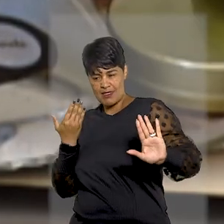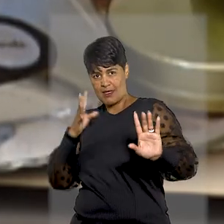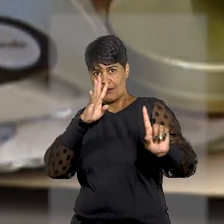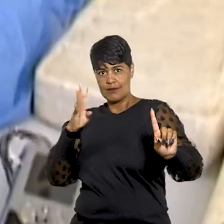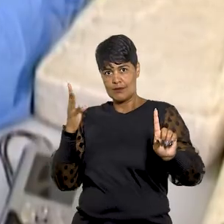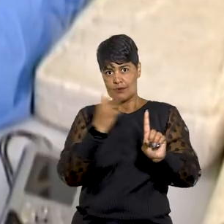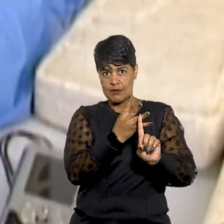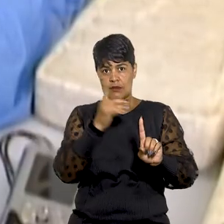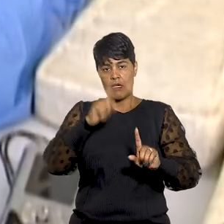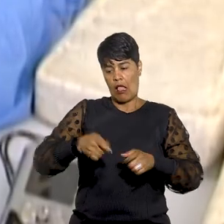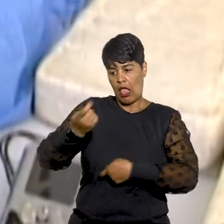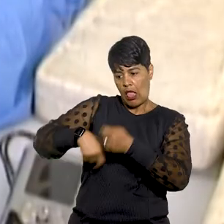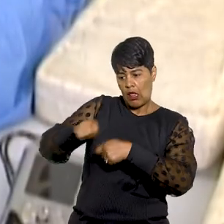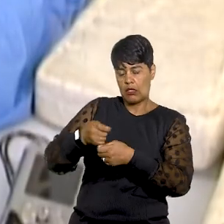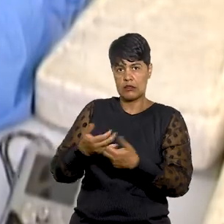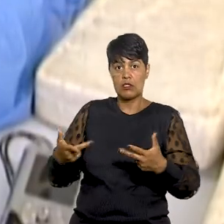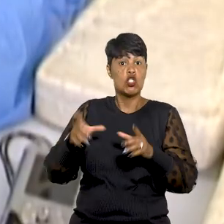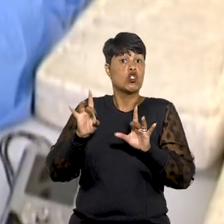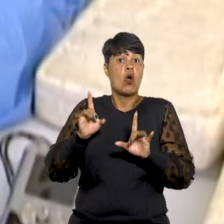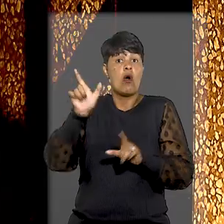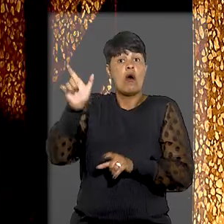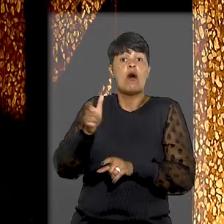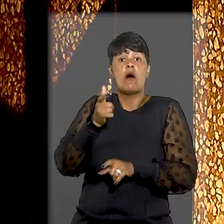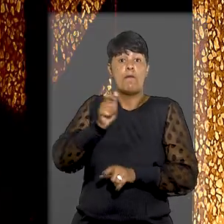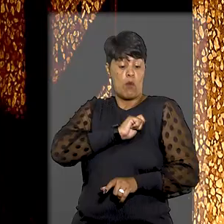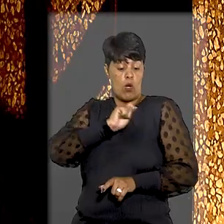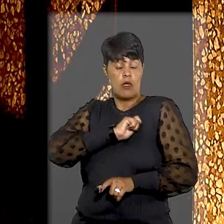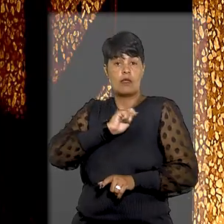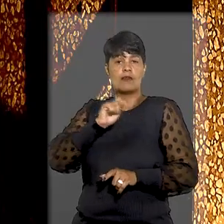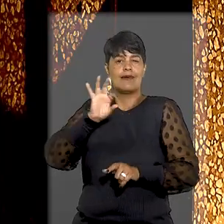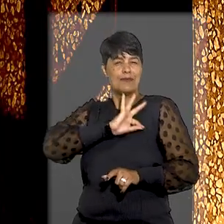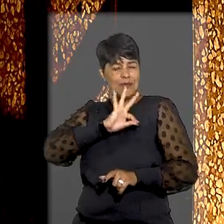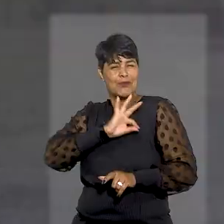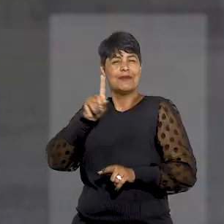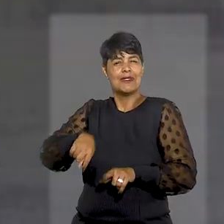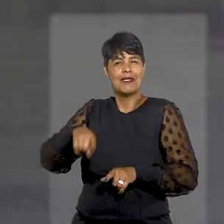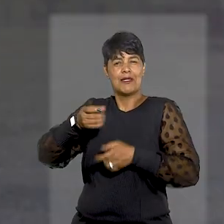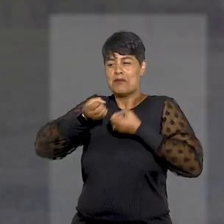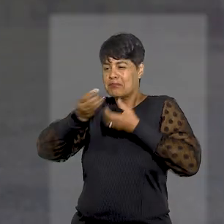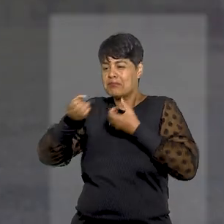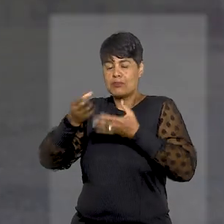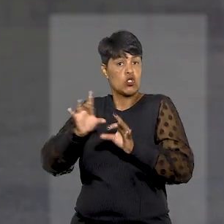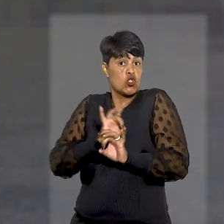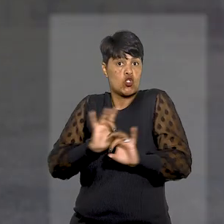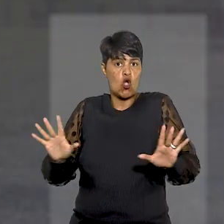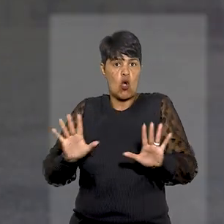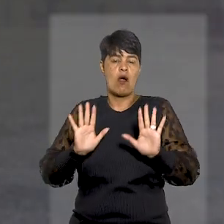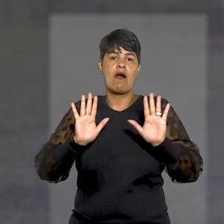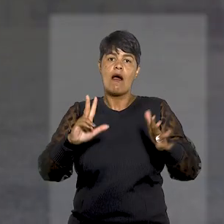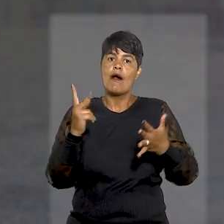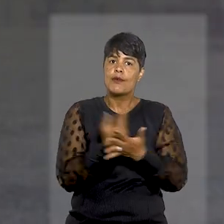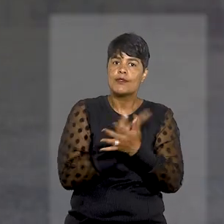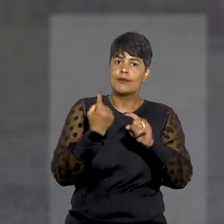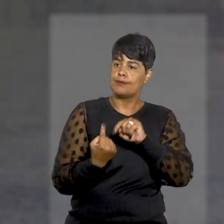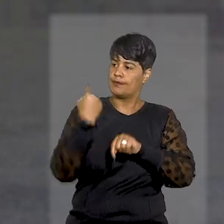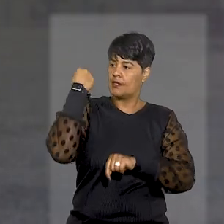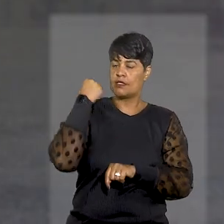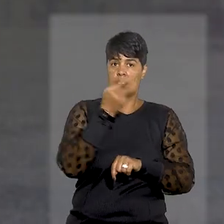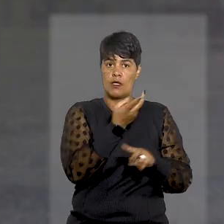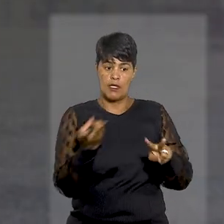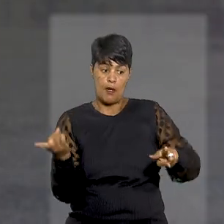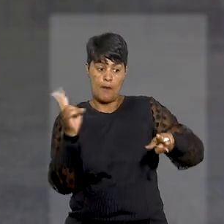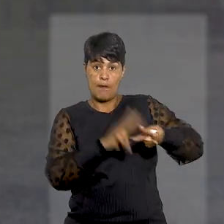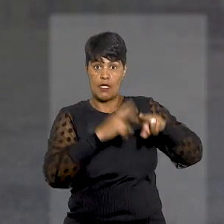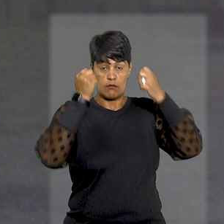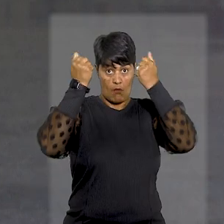apenas com base no depoimento de policiais que fizeram a prisão em flagrante na origem do caso jovem foi preso em flagrante